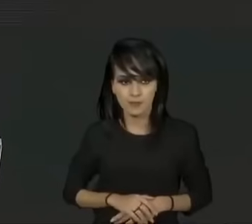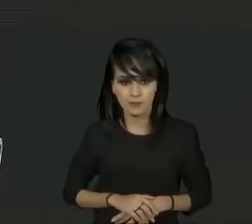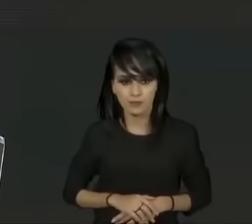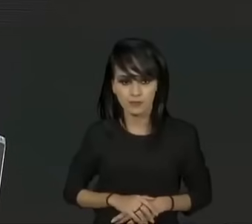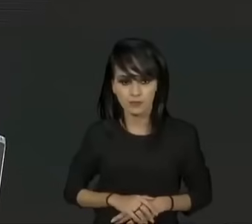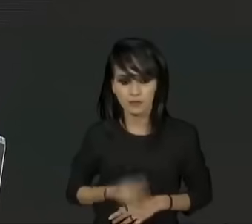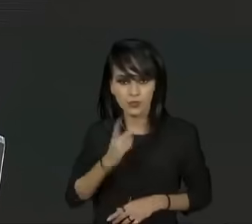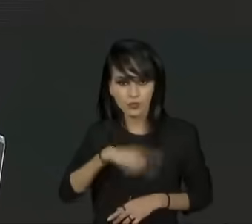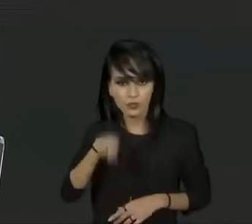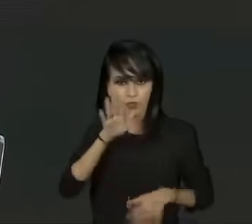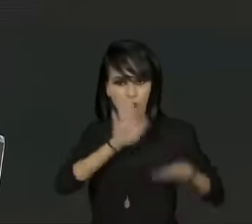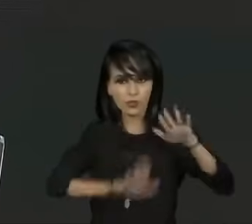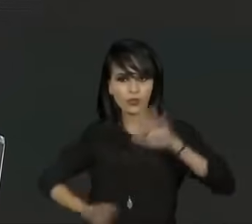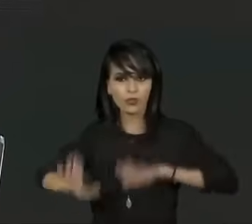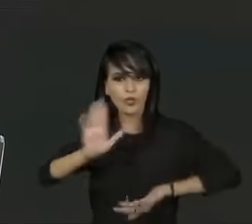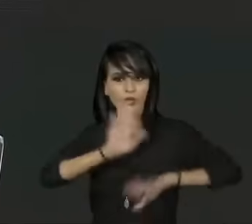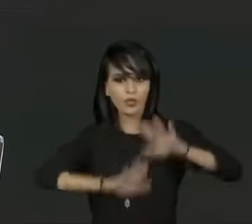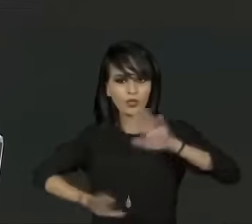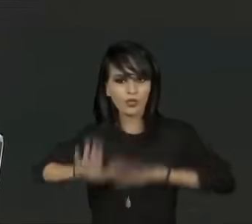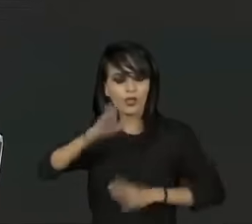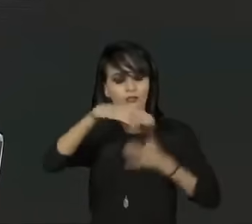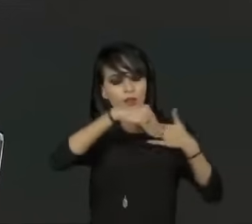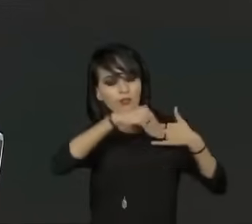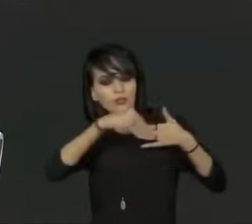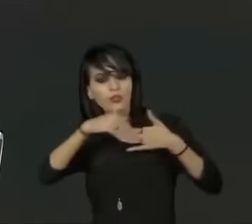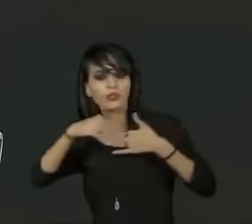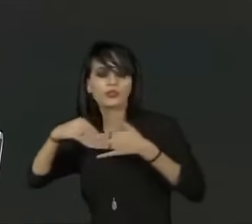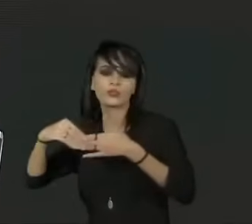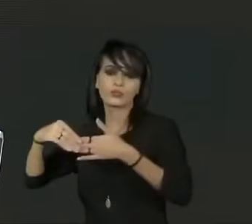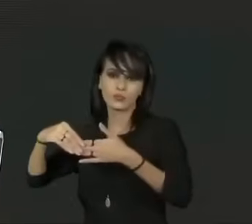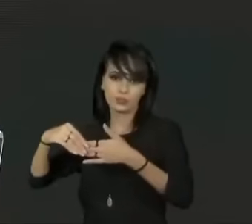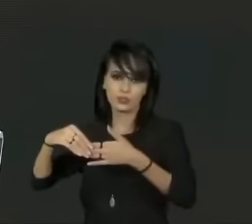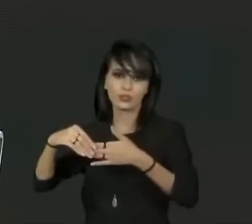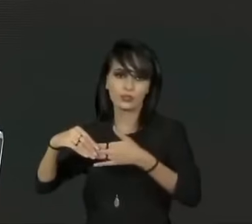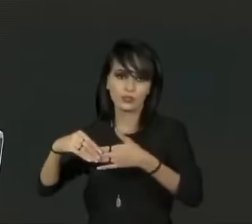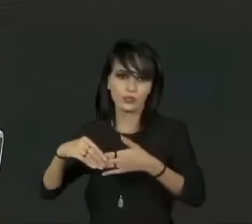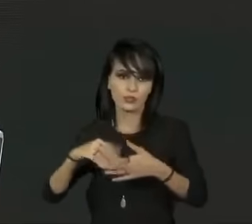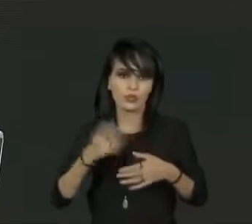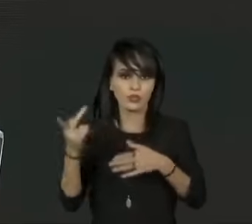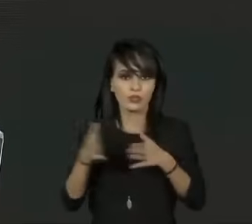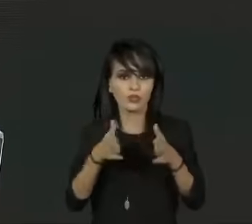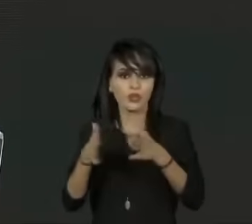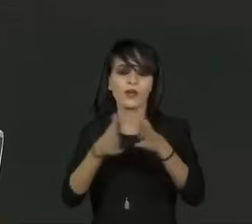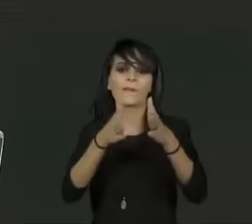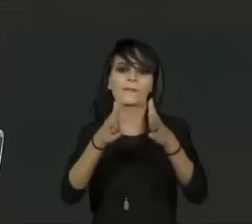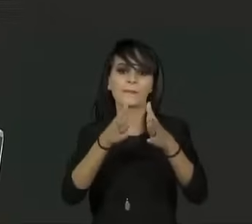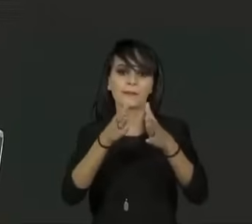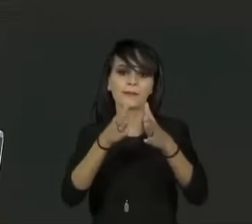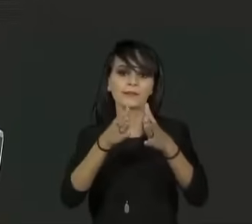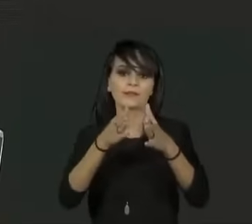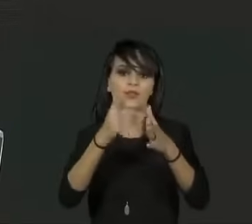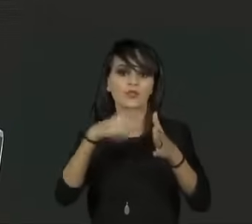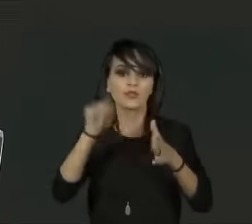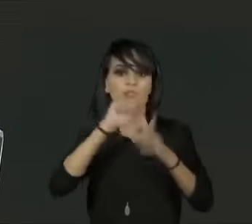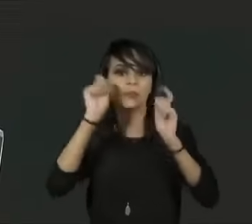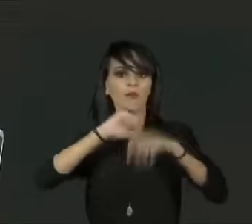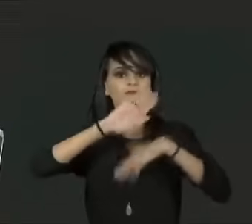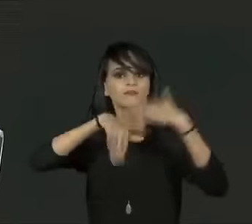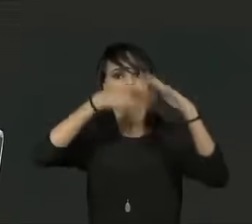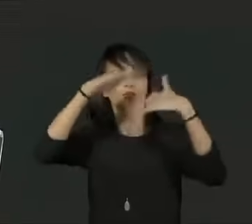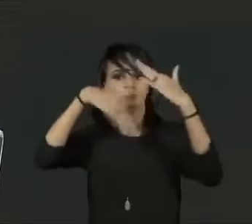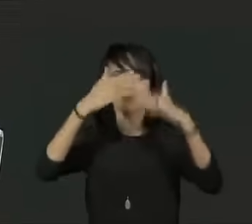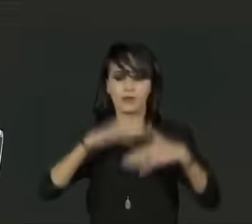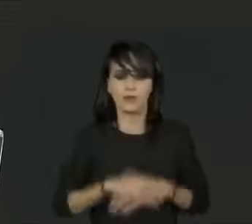prudentemente te conduzas e todos os teus caminhos você possa